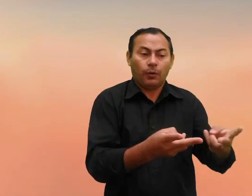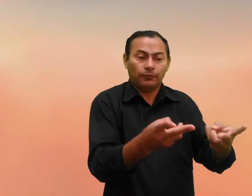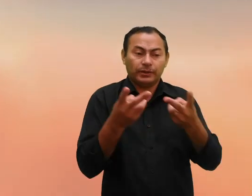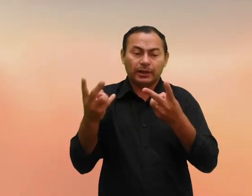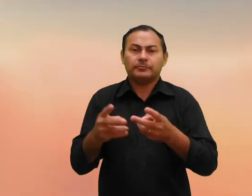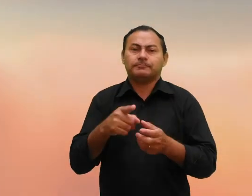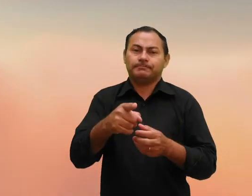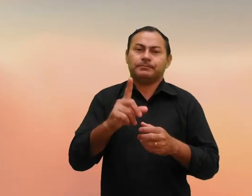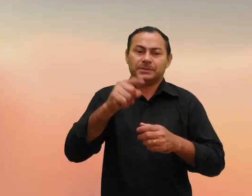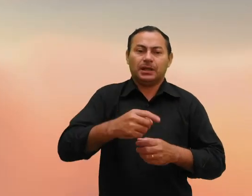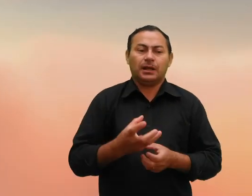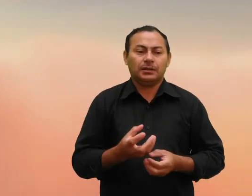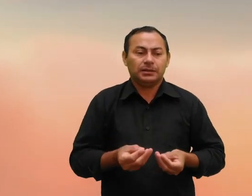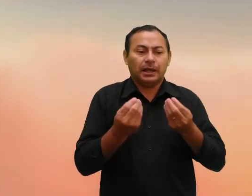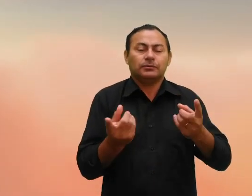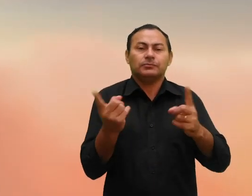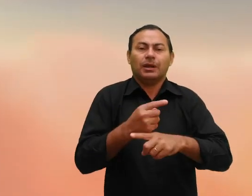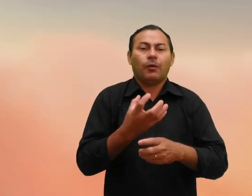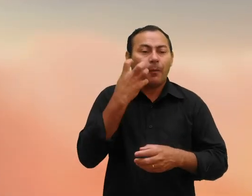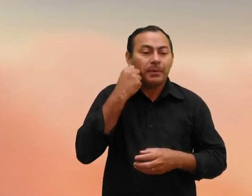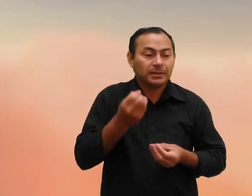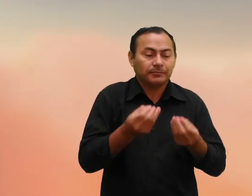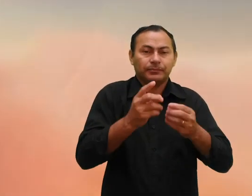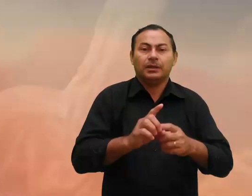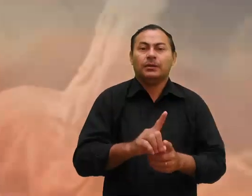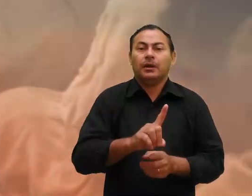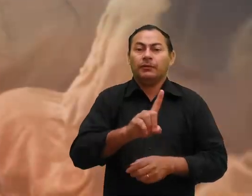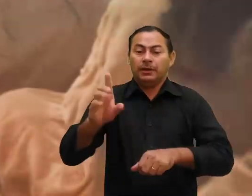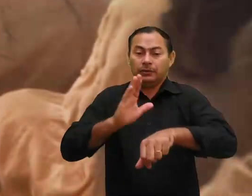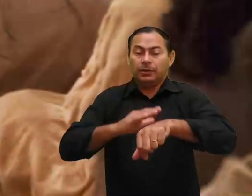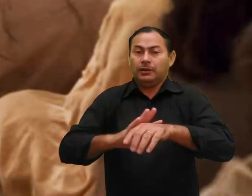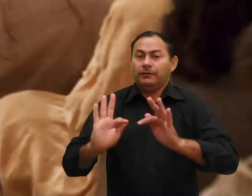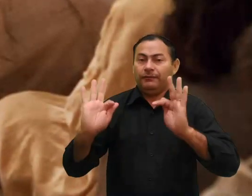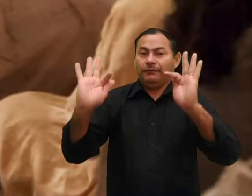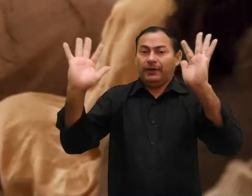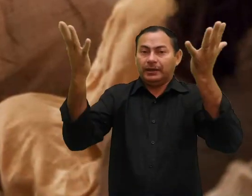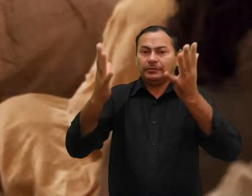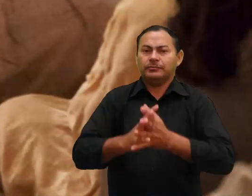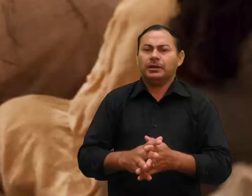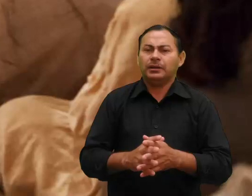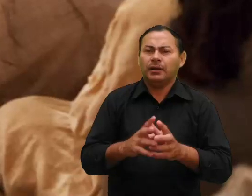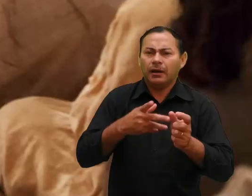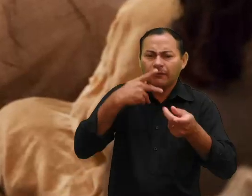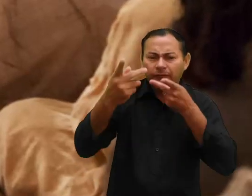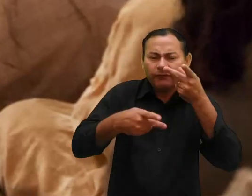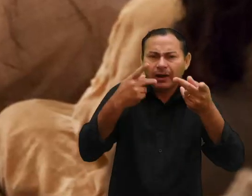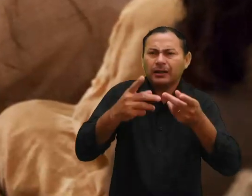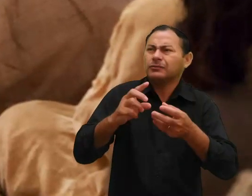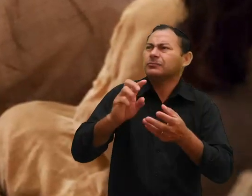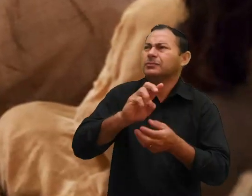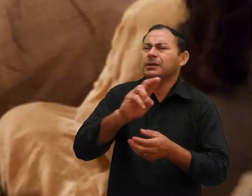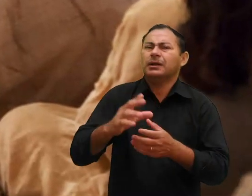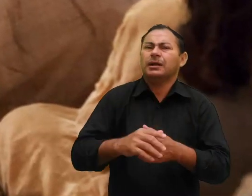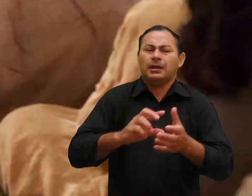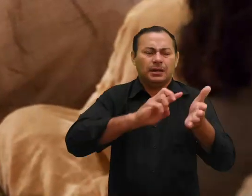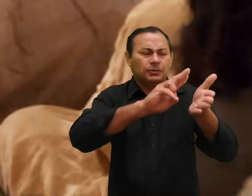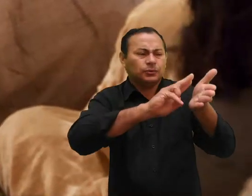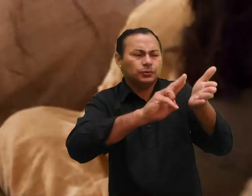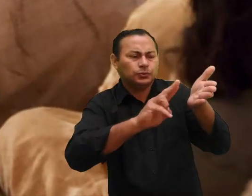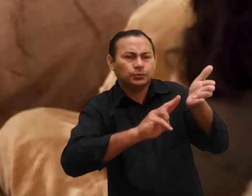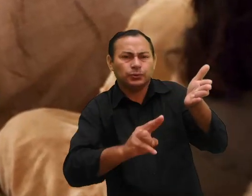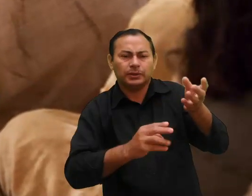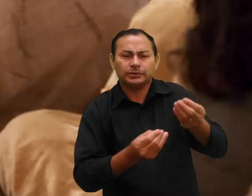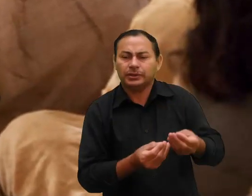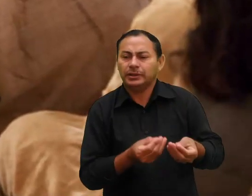vez, convidá-lo, e assim você será recompensado. Uma vez durante o período de festas, ouvi alguém mencionar uma tal lista